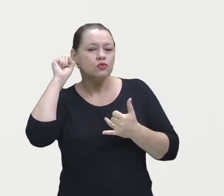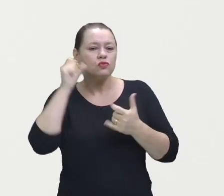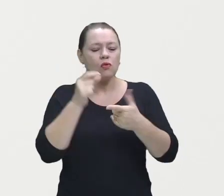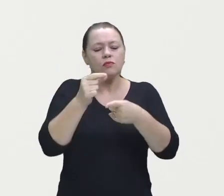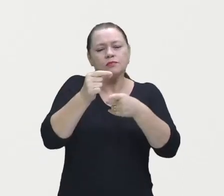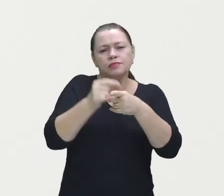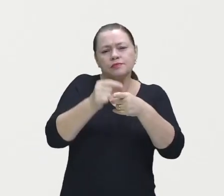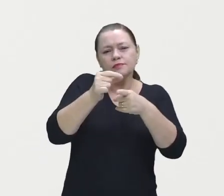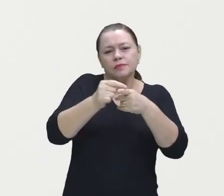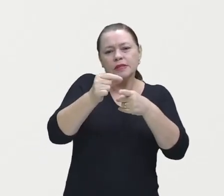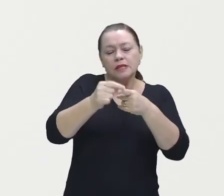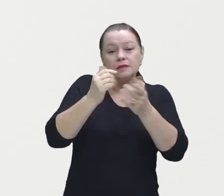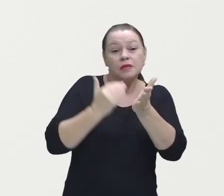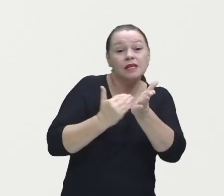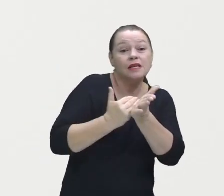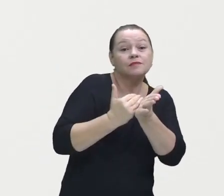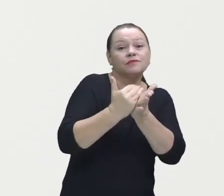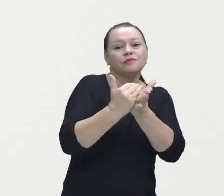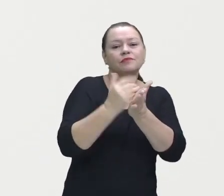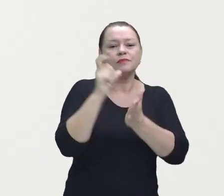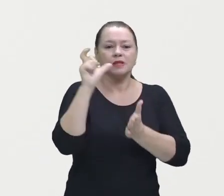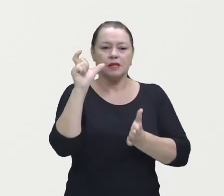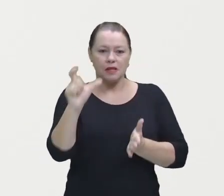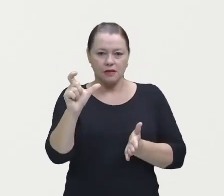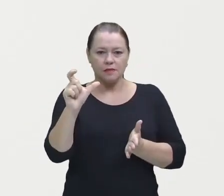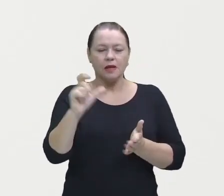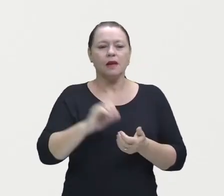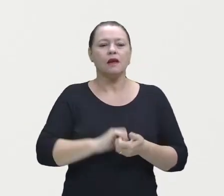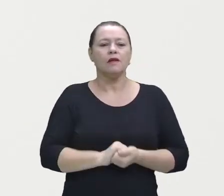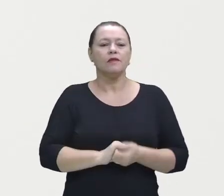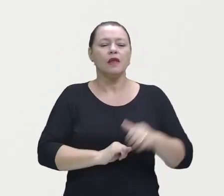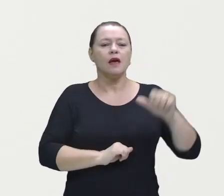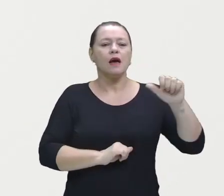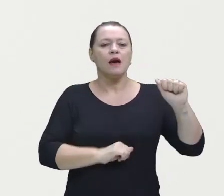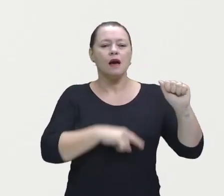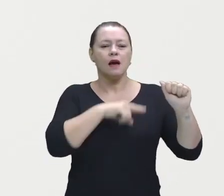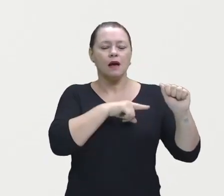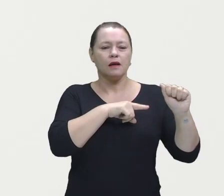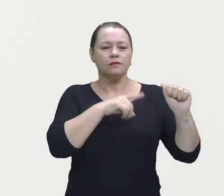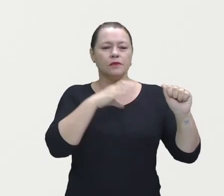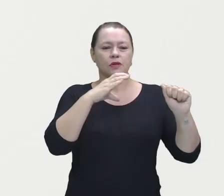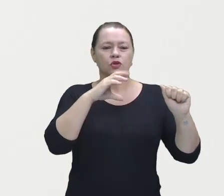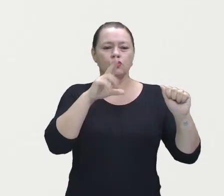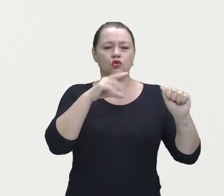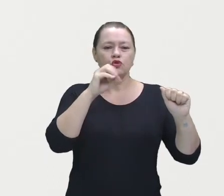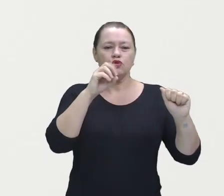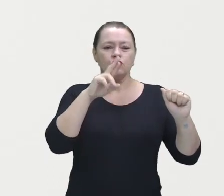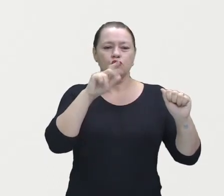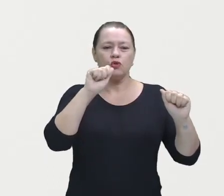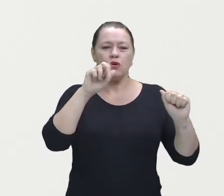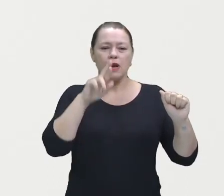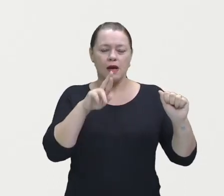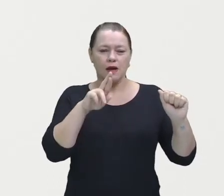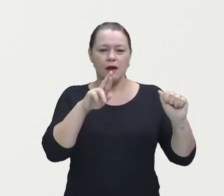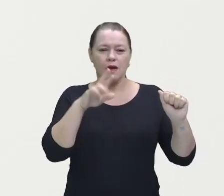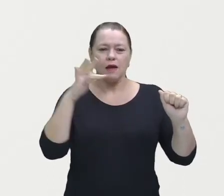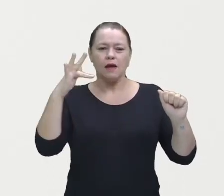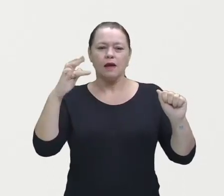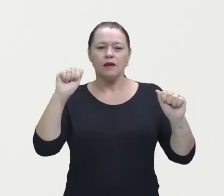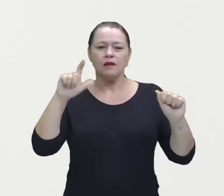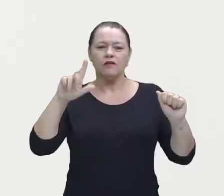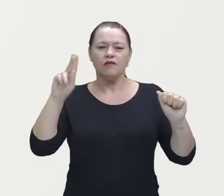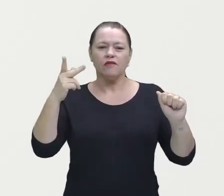sílabas iniciais das palavras. A letra A diz que é chorar e